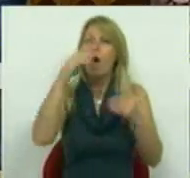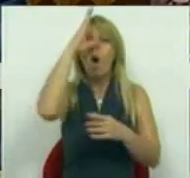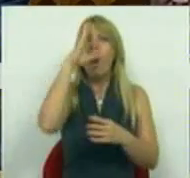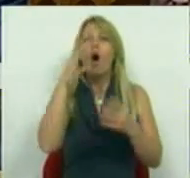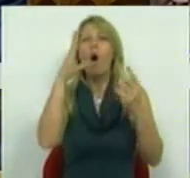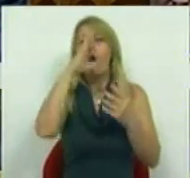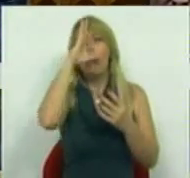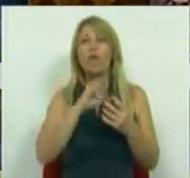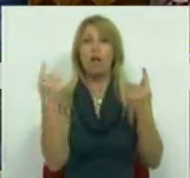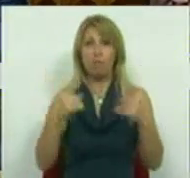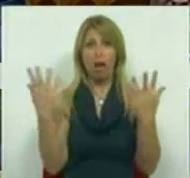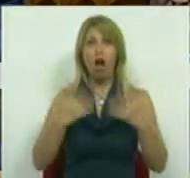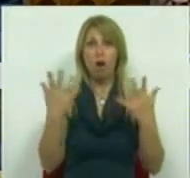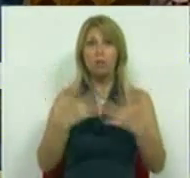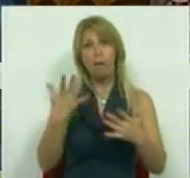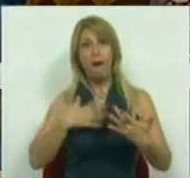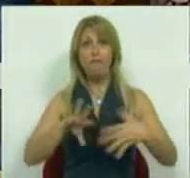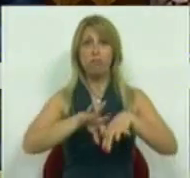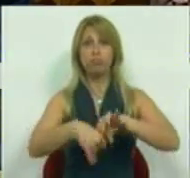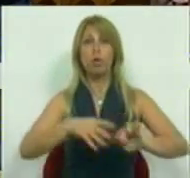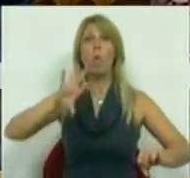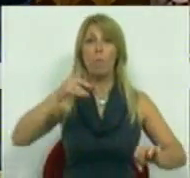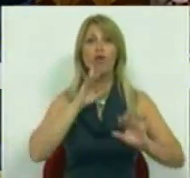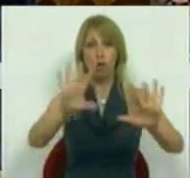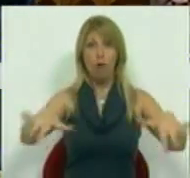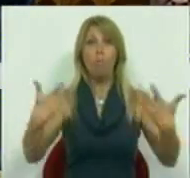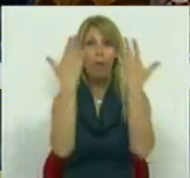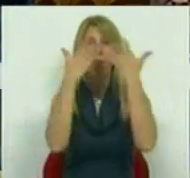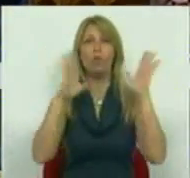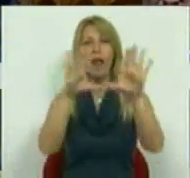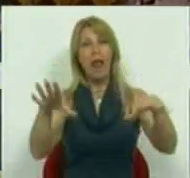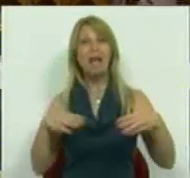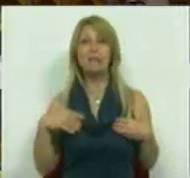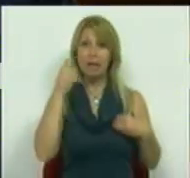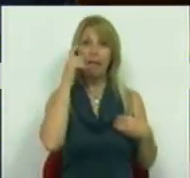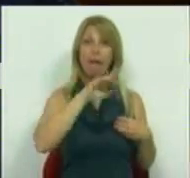que possa ser tolerado pela democracia, que é quem nos mandata e quem decide por nós.